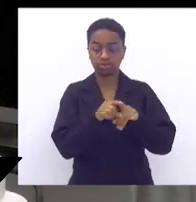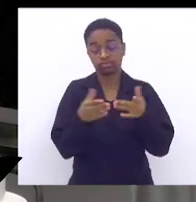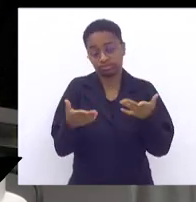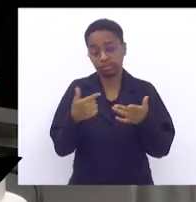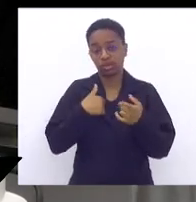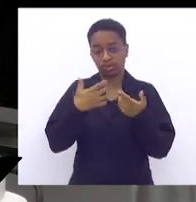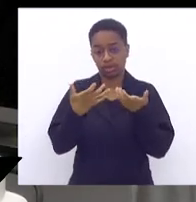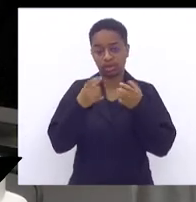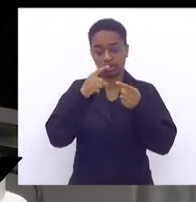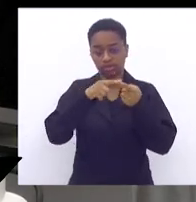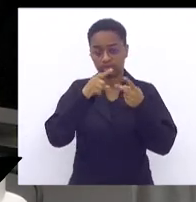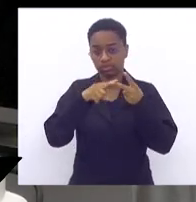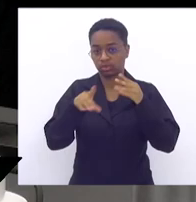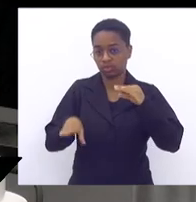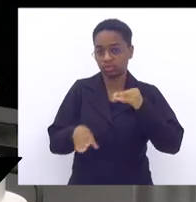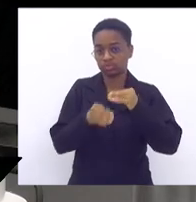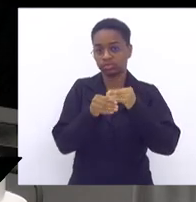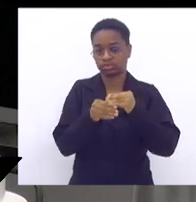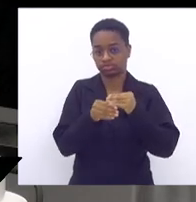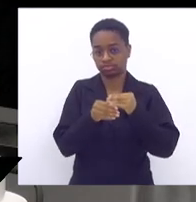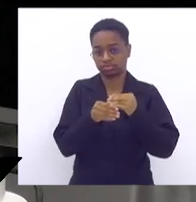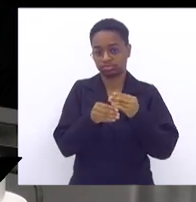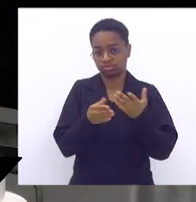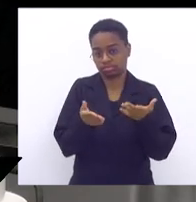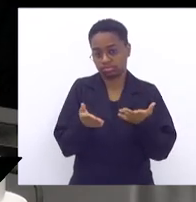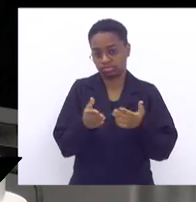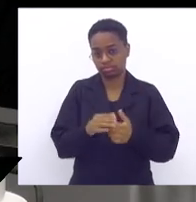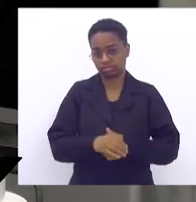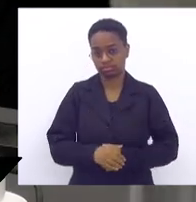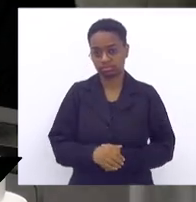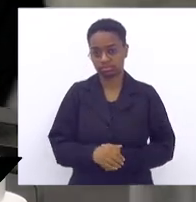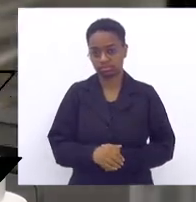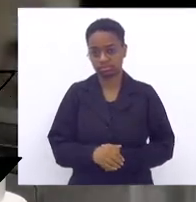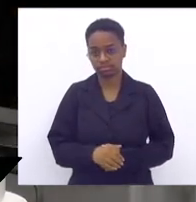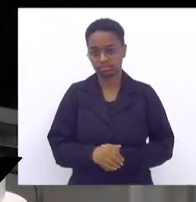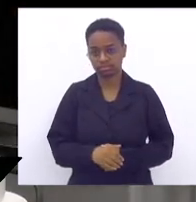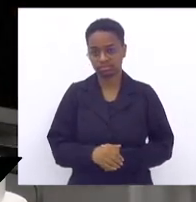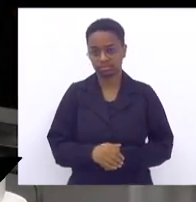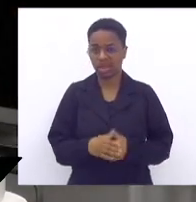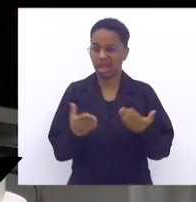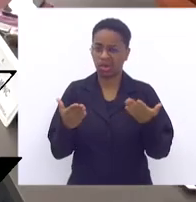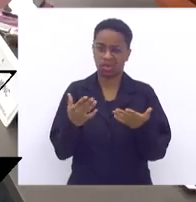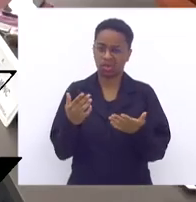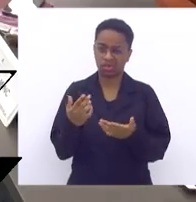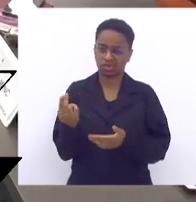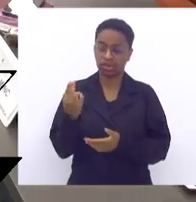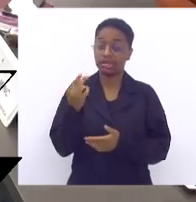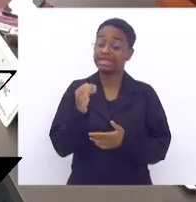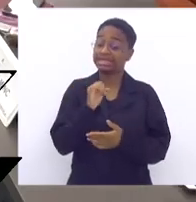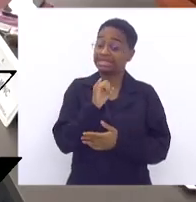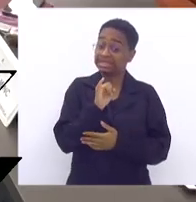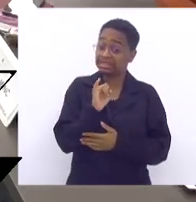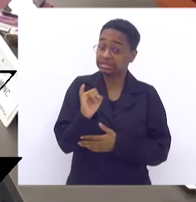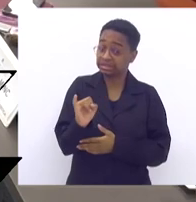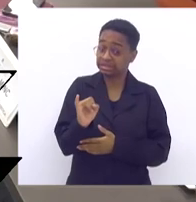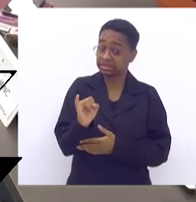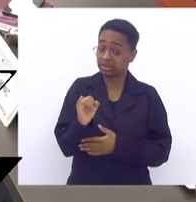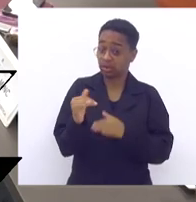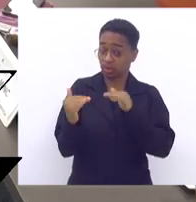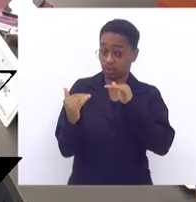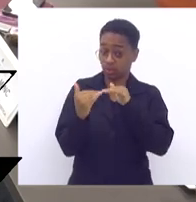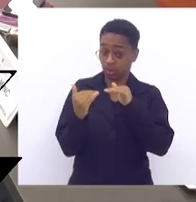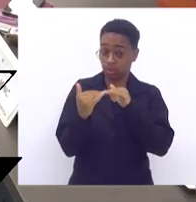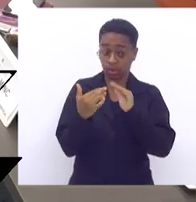fazer a inserção desses dois conteúdos. Acho que não me sinto apto a fazer agora. Ah, bom, porque se houvesse concordância